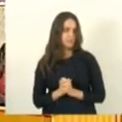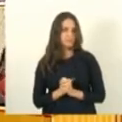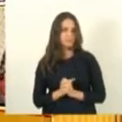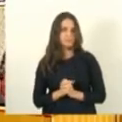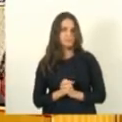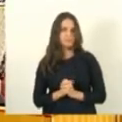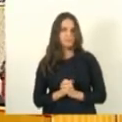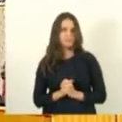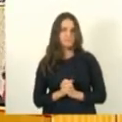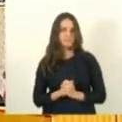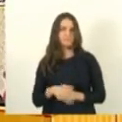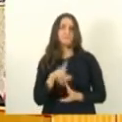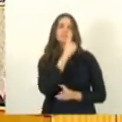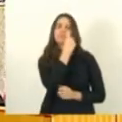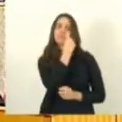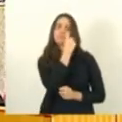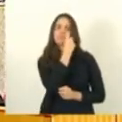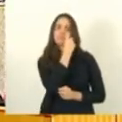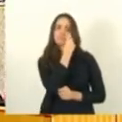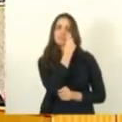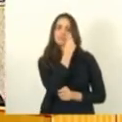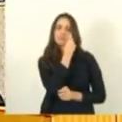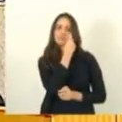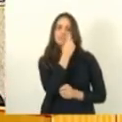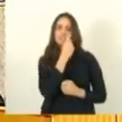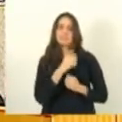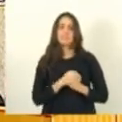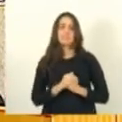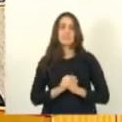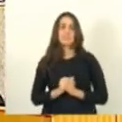Deputado Dari Pagung, falta o voto de Vossa Excelência.